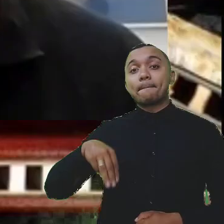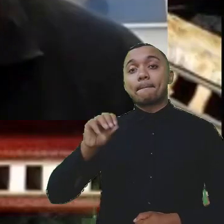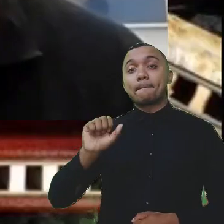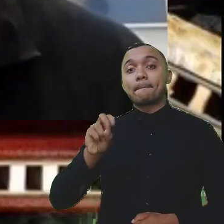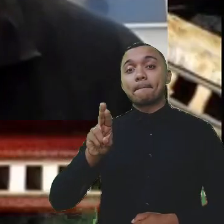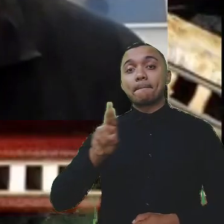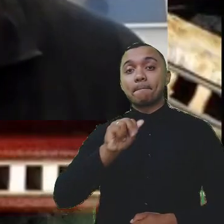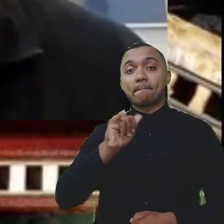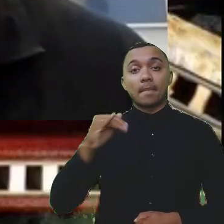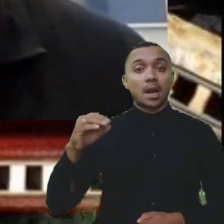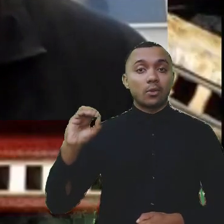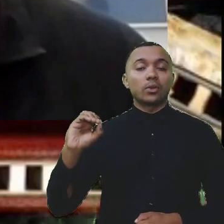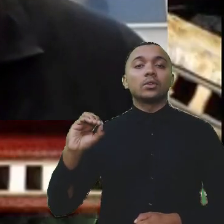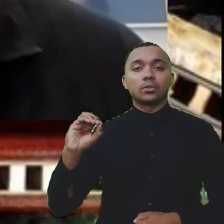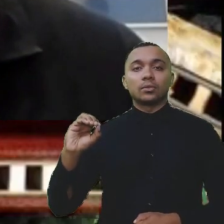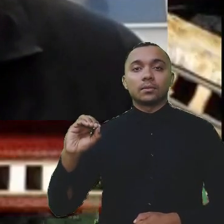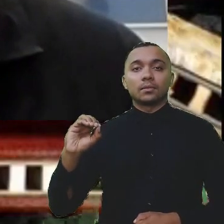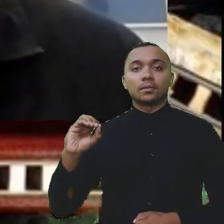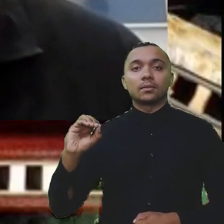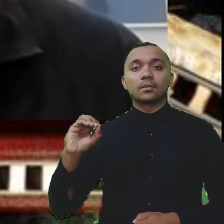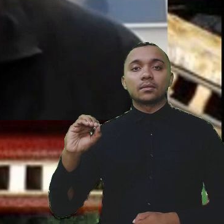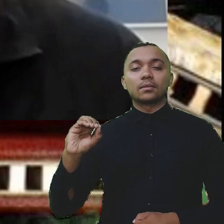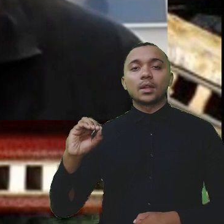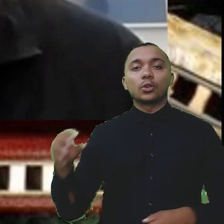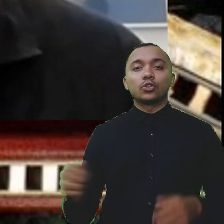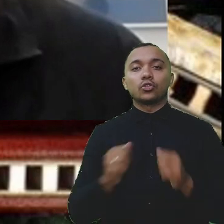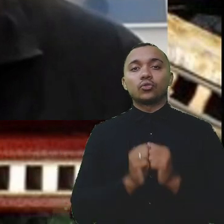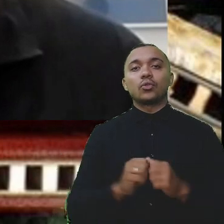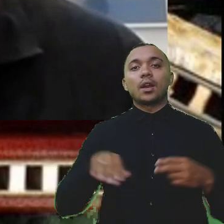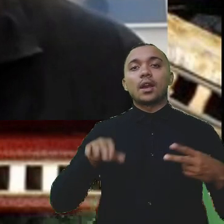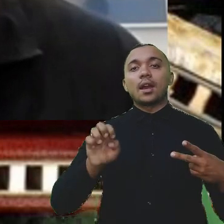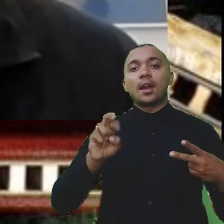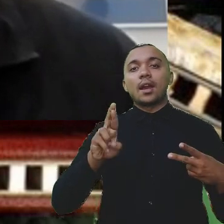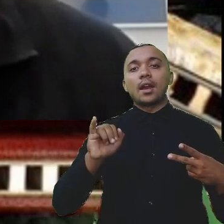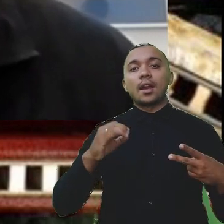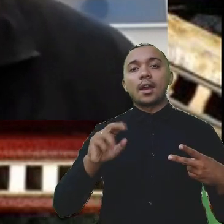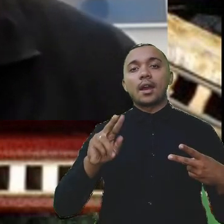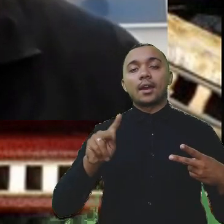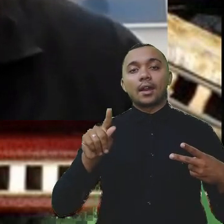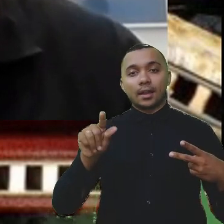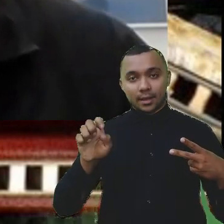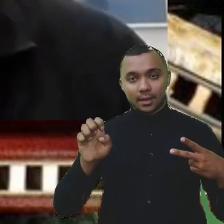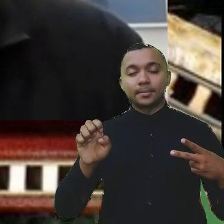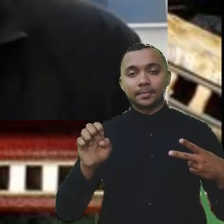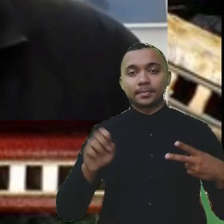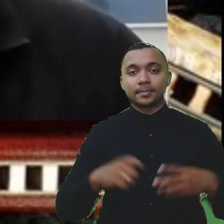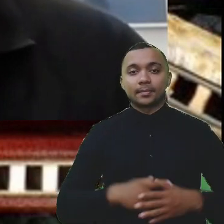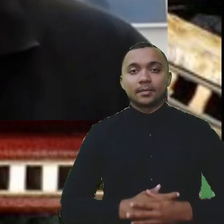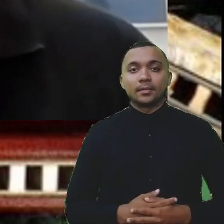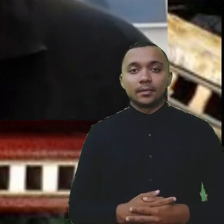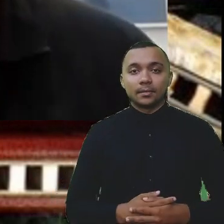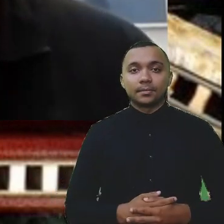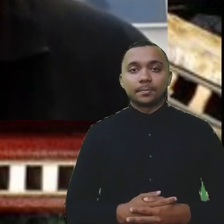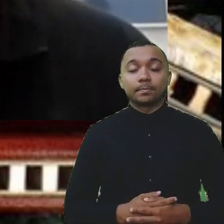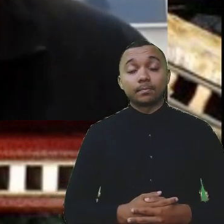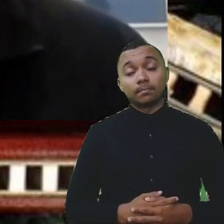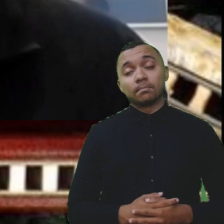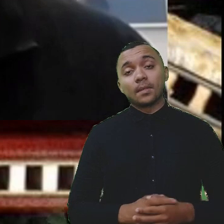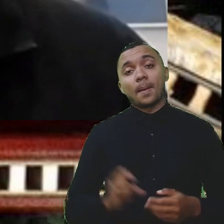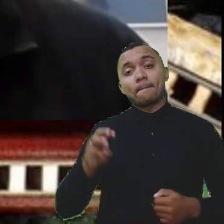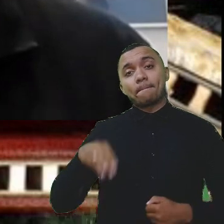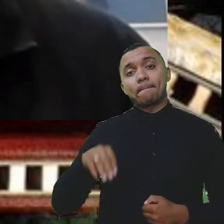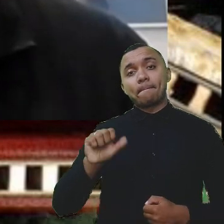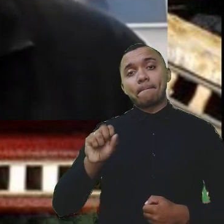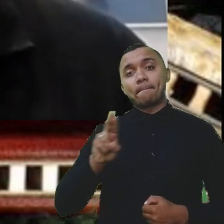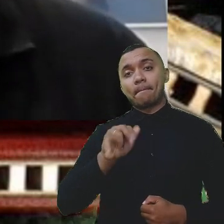um cassete com o Larry Adler tocando. Foi mais ou menos tudo na mesma época. Maurício Enhorn. E aí eu